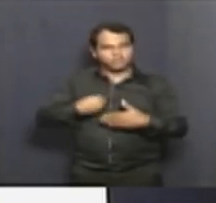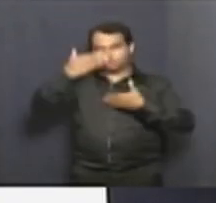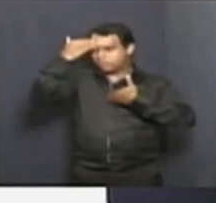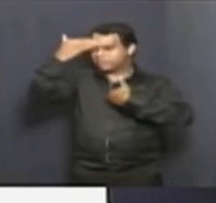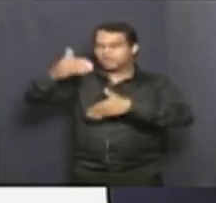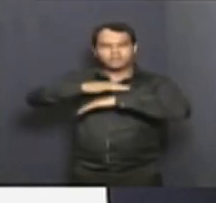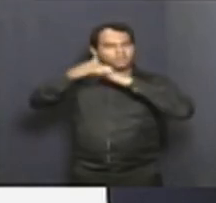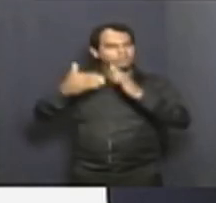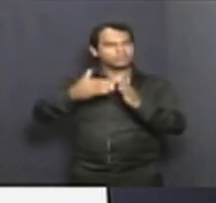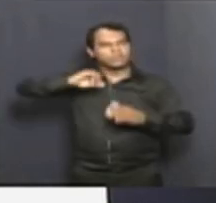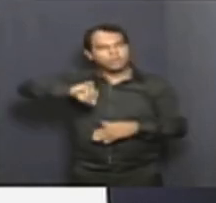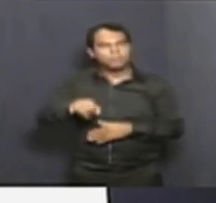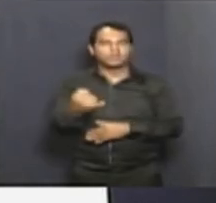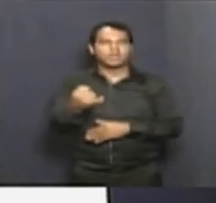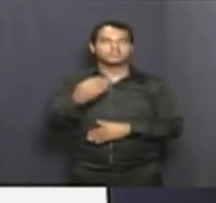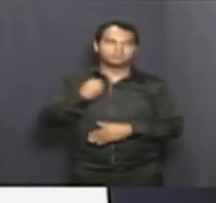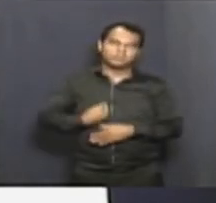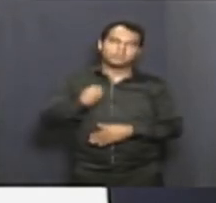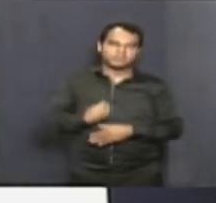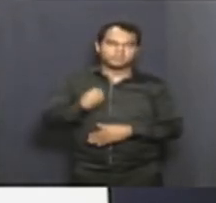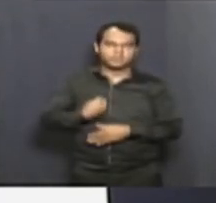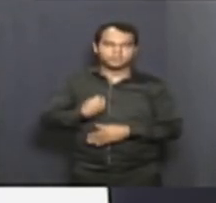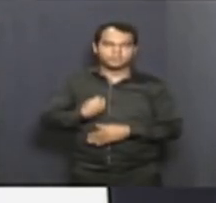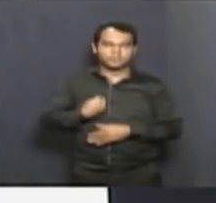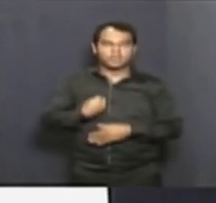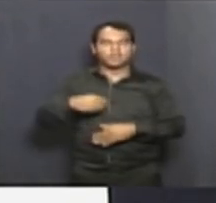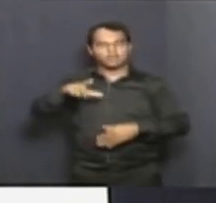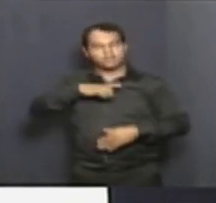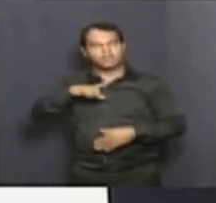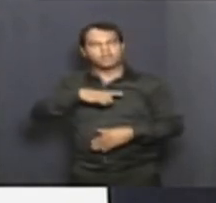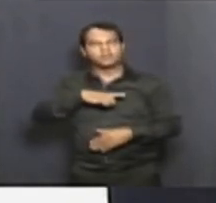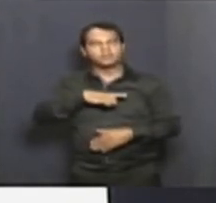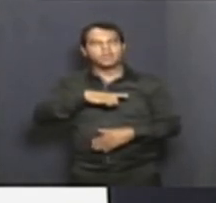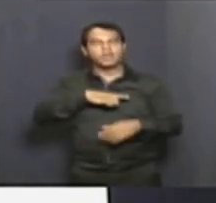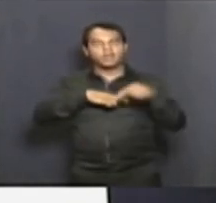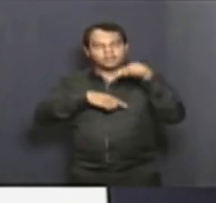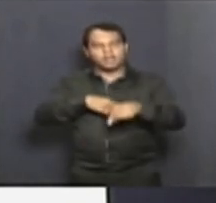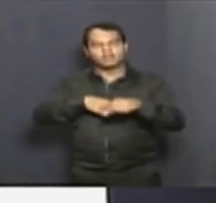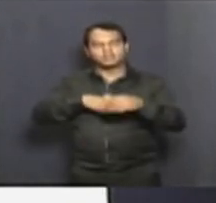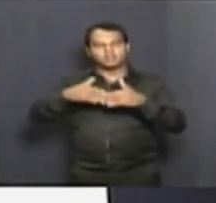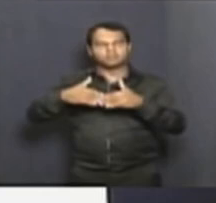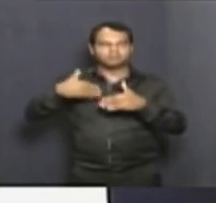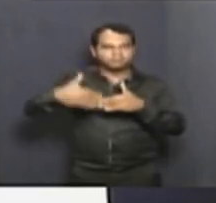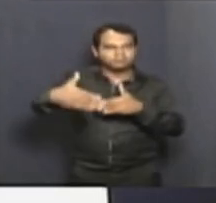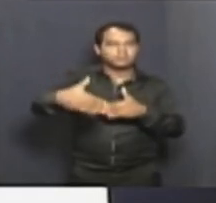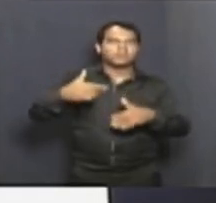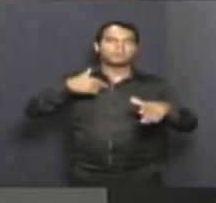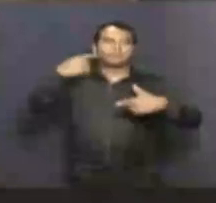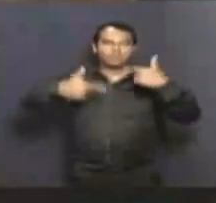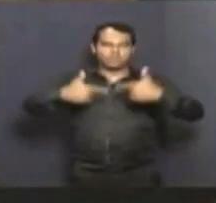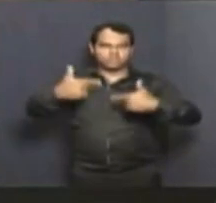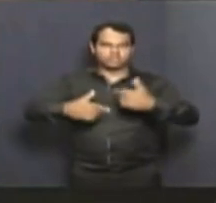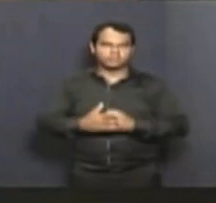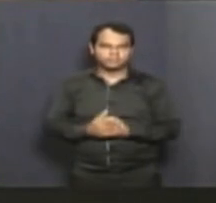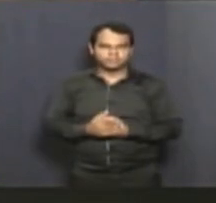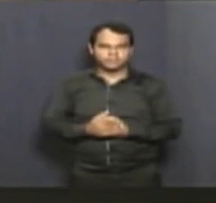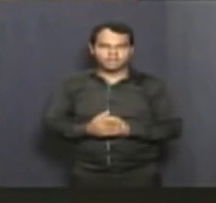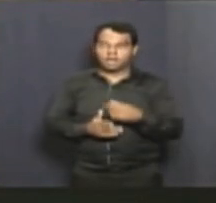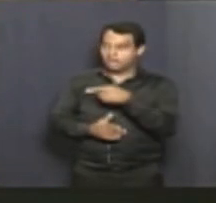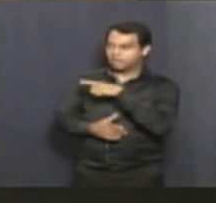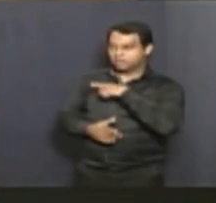pela oportunidade da participação que têm tido nessa caminhada por se quiser ter mais um minuto